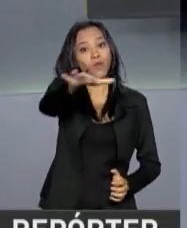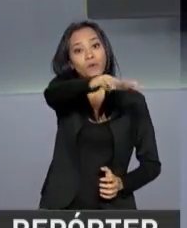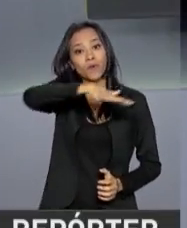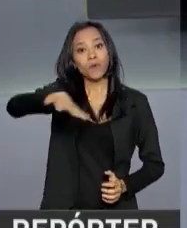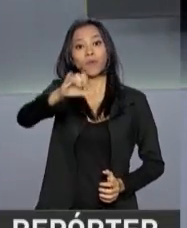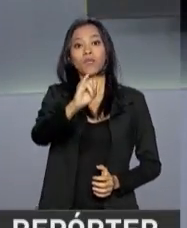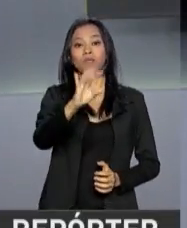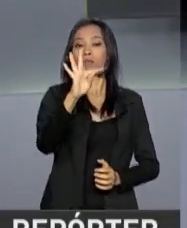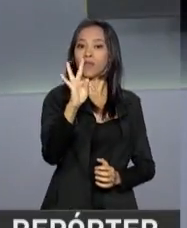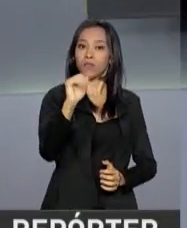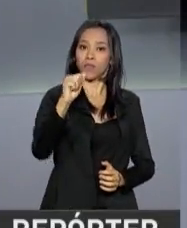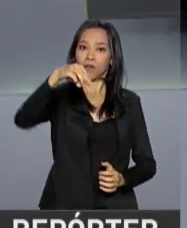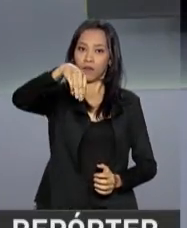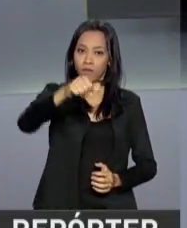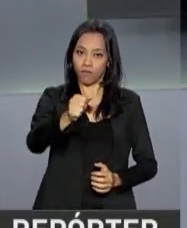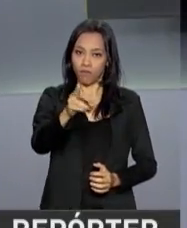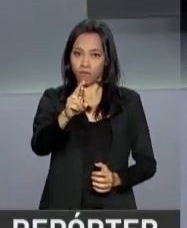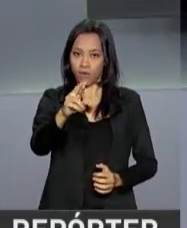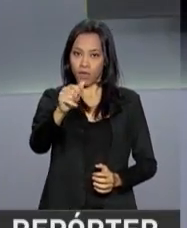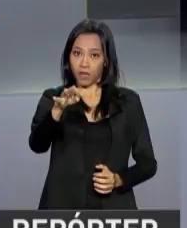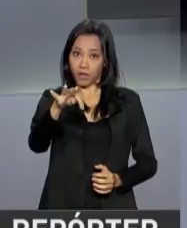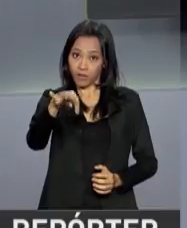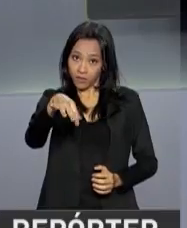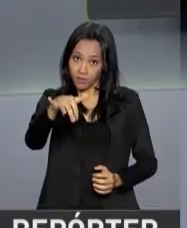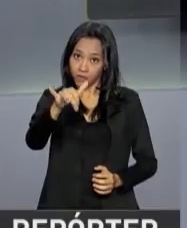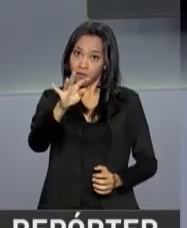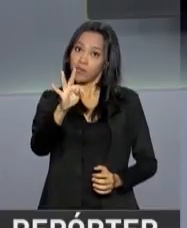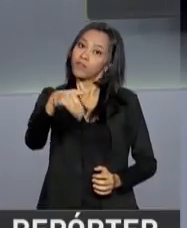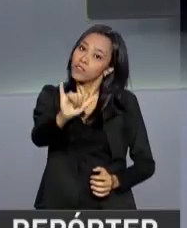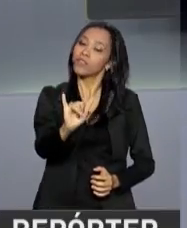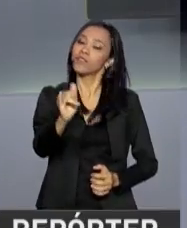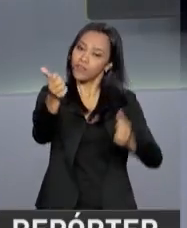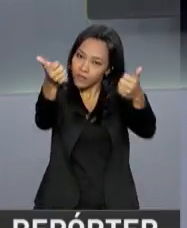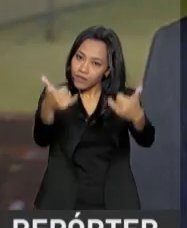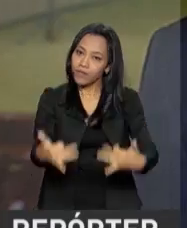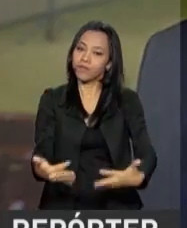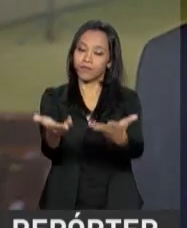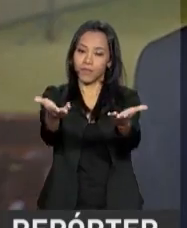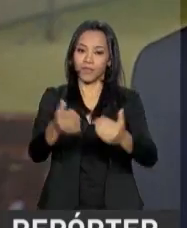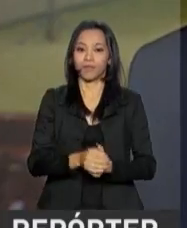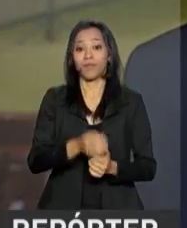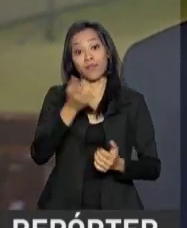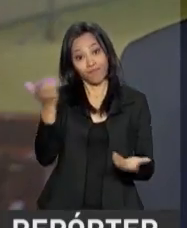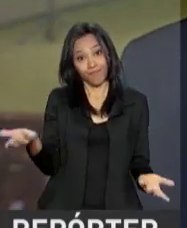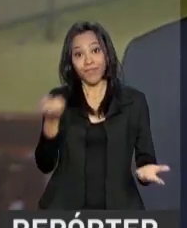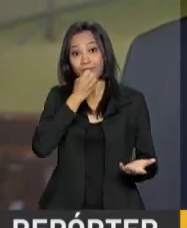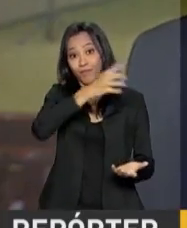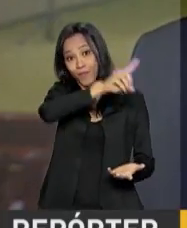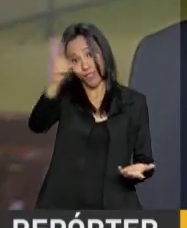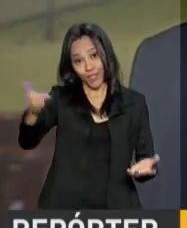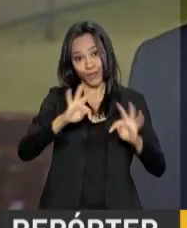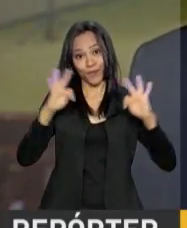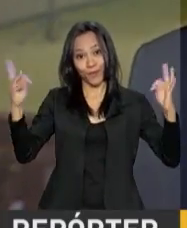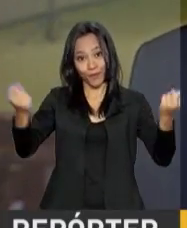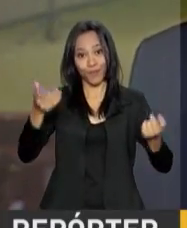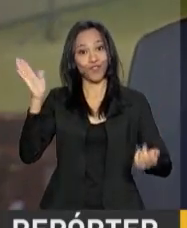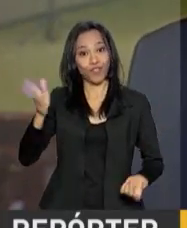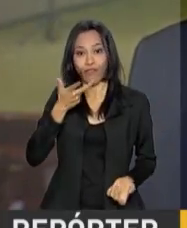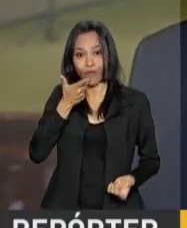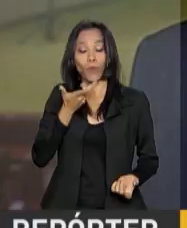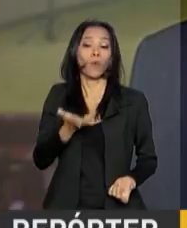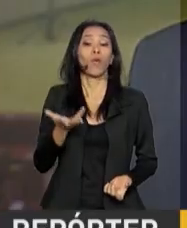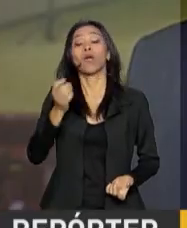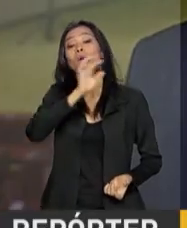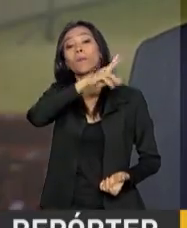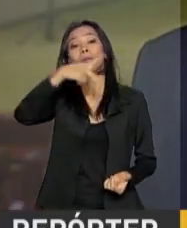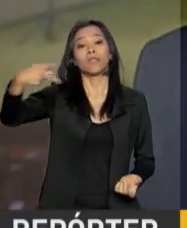os detalhes ao vivo. Bom dia, Ney. Bom dia, Mara. Bom dia a todos. Pois é, Mara, como você disse, o presidente Michel Temer